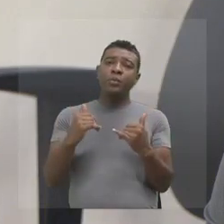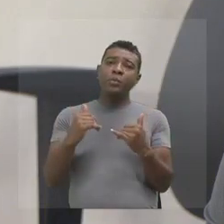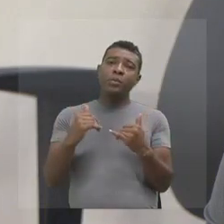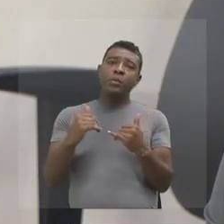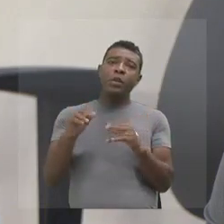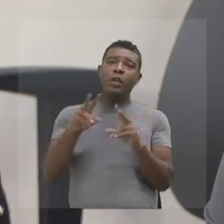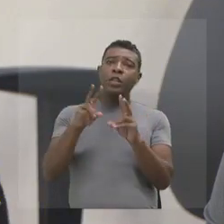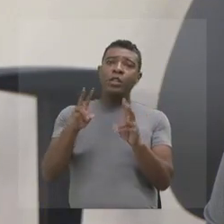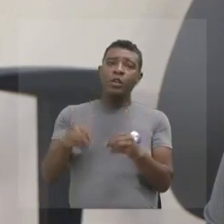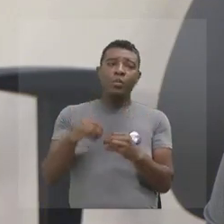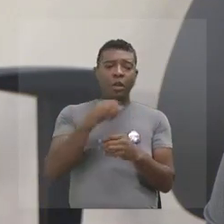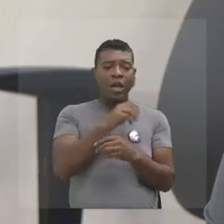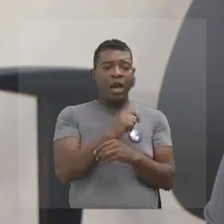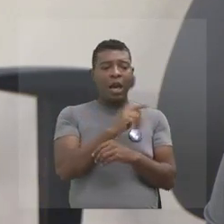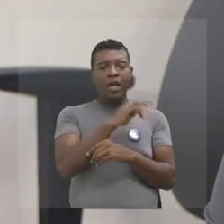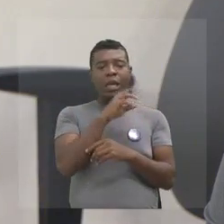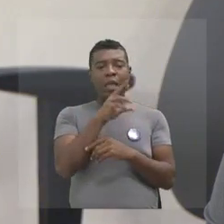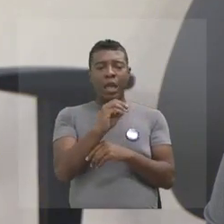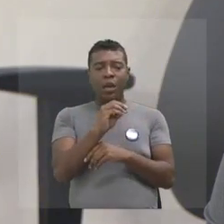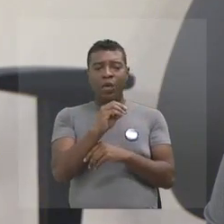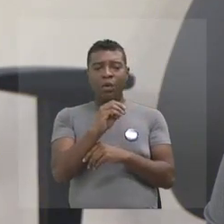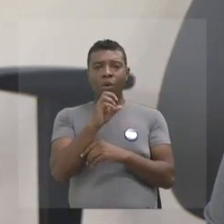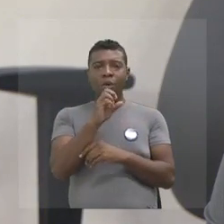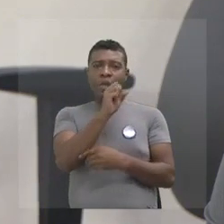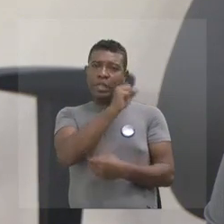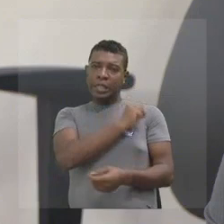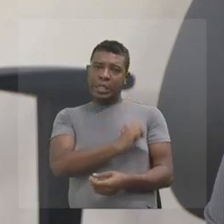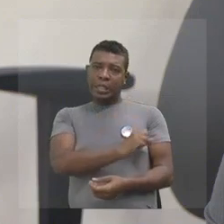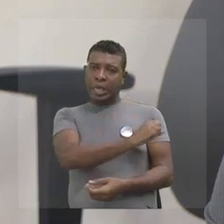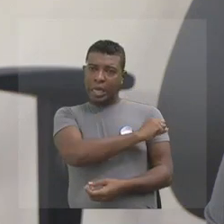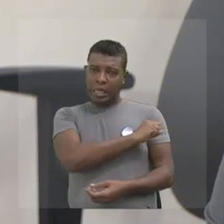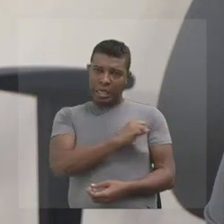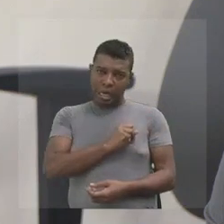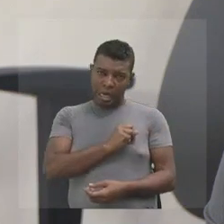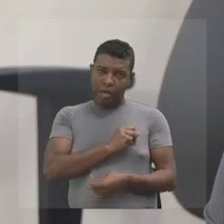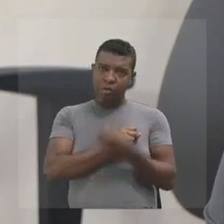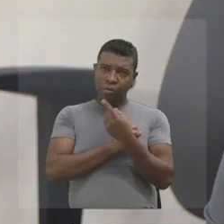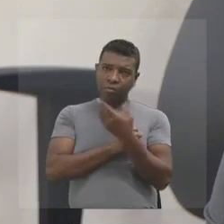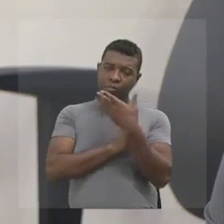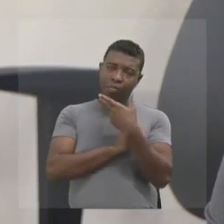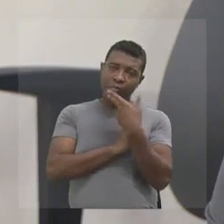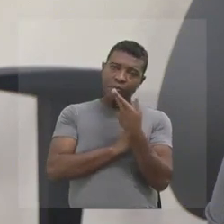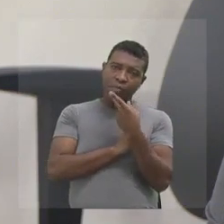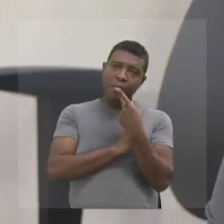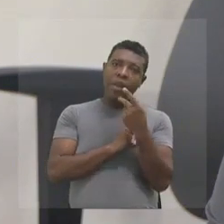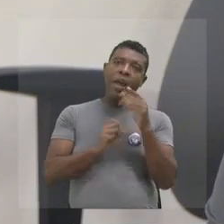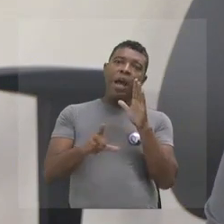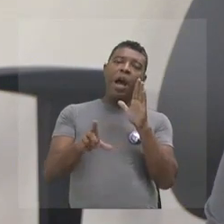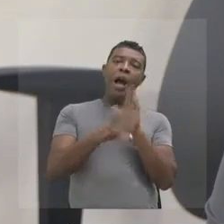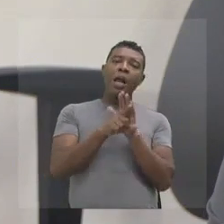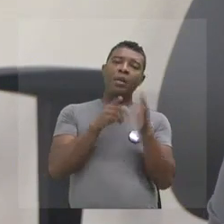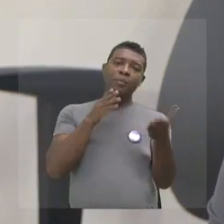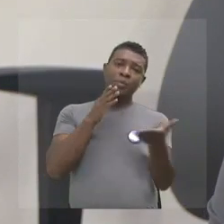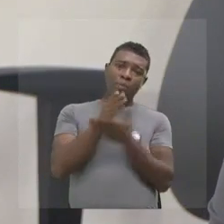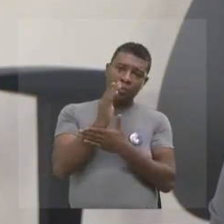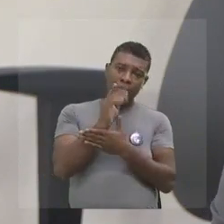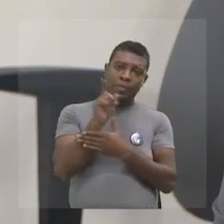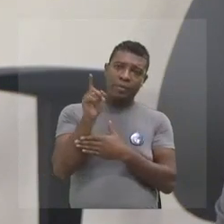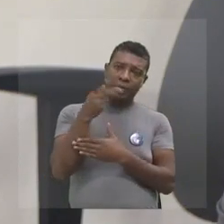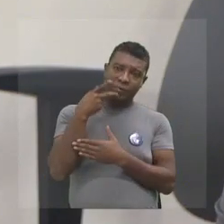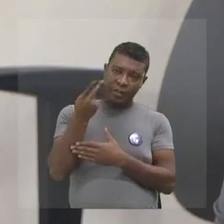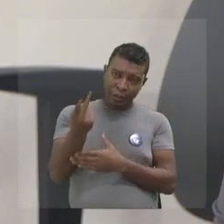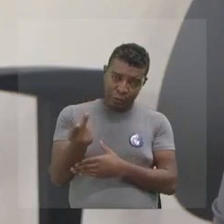aterro sanitário especificamente e a lei né foi aprovada como você mencionou e